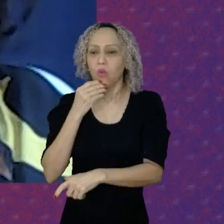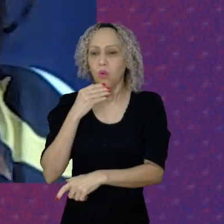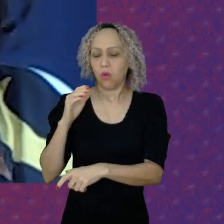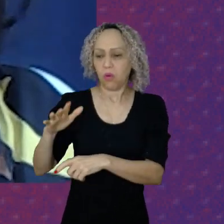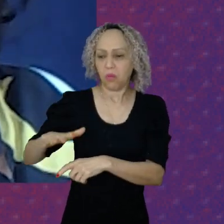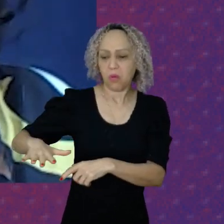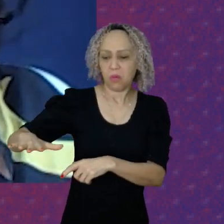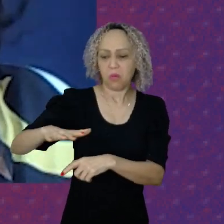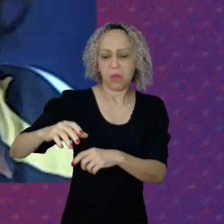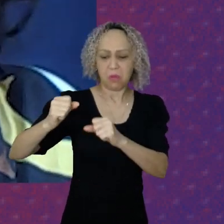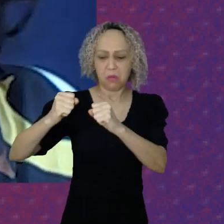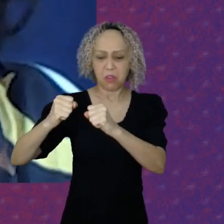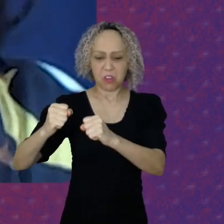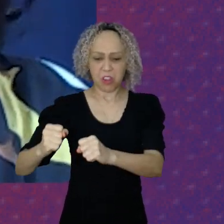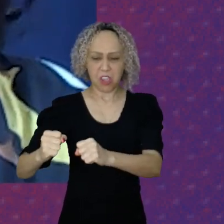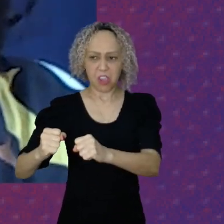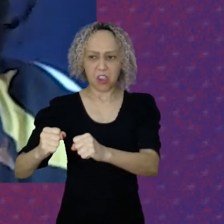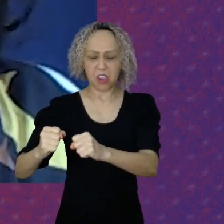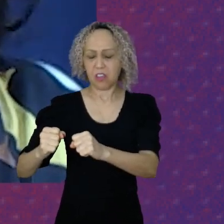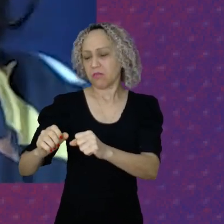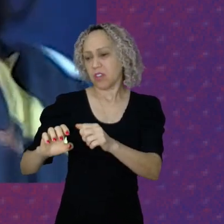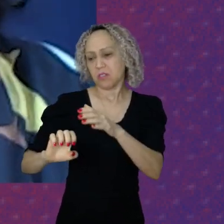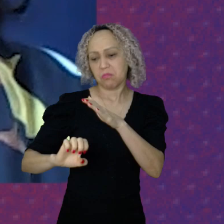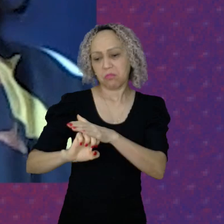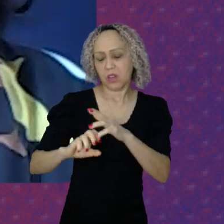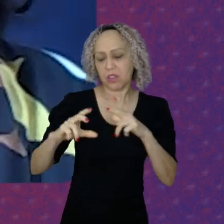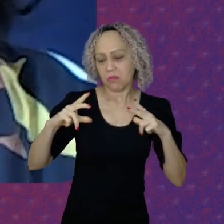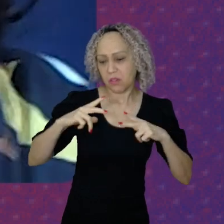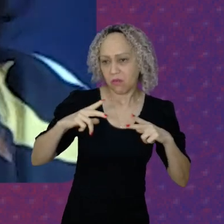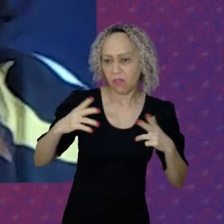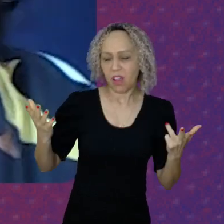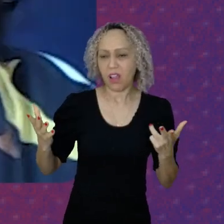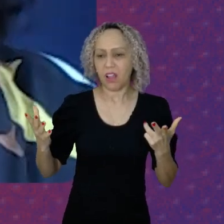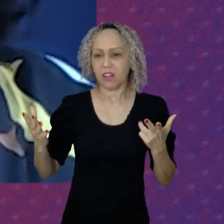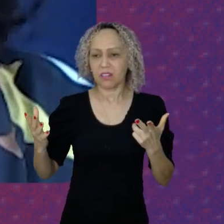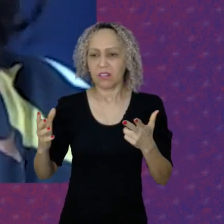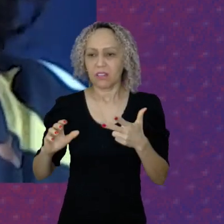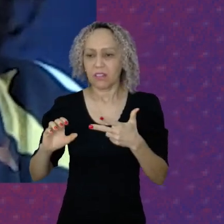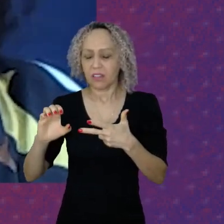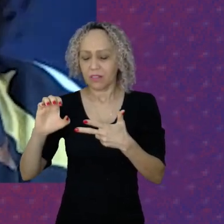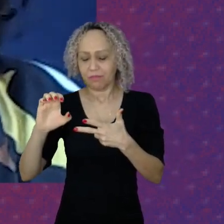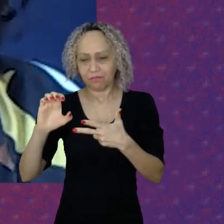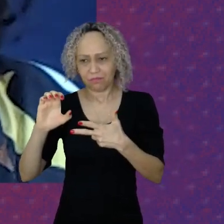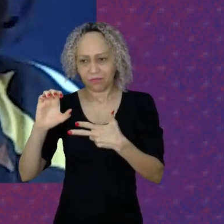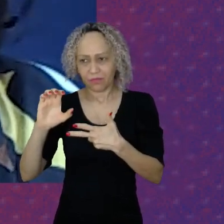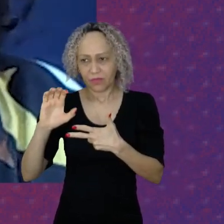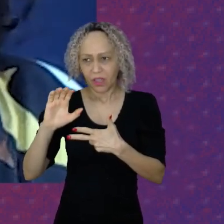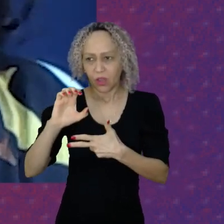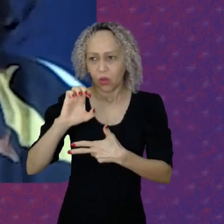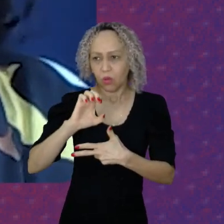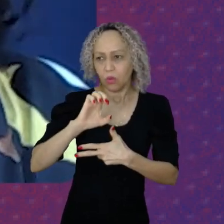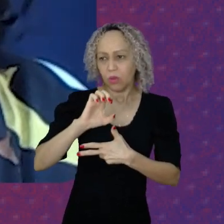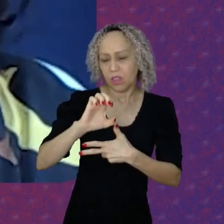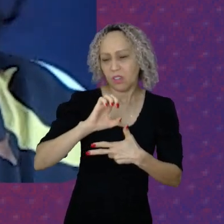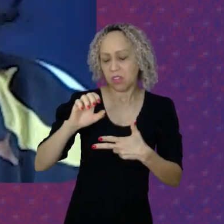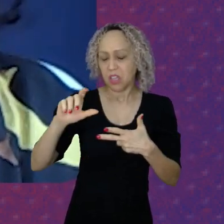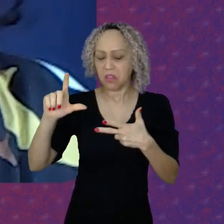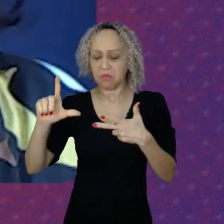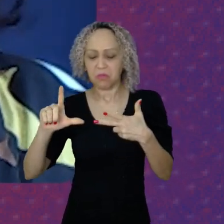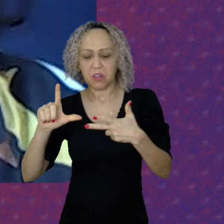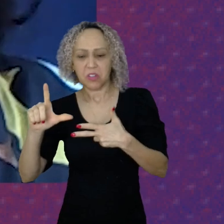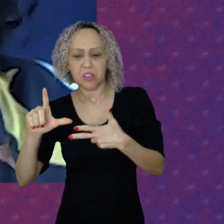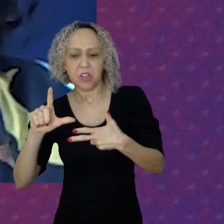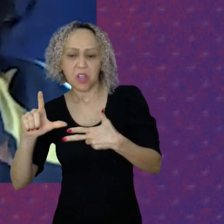de poder, seja numa empresa privada, seja no executivo, nos legislativos. Então,